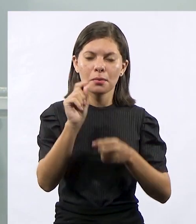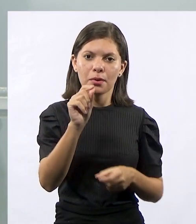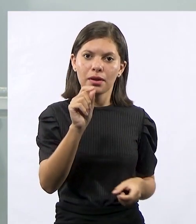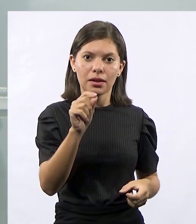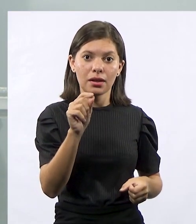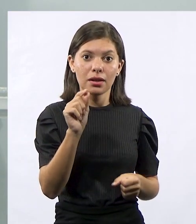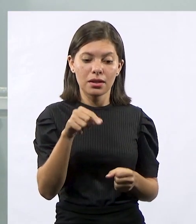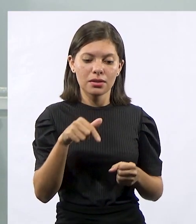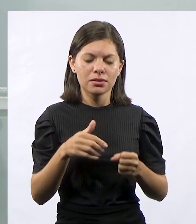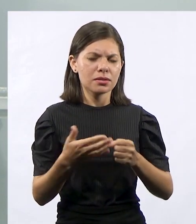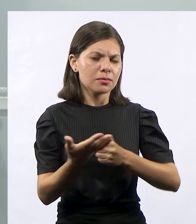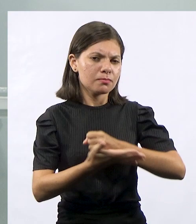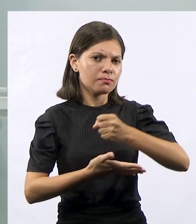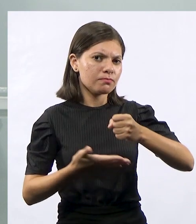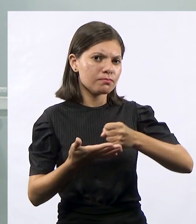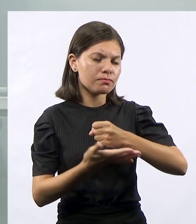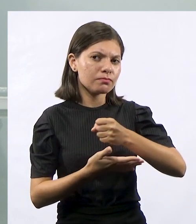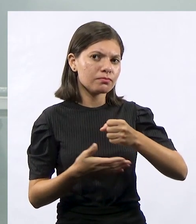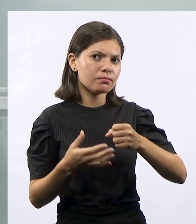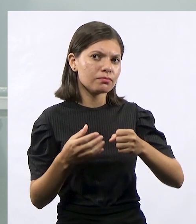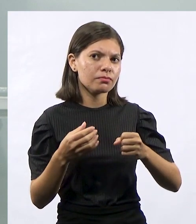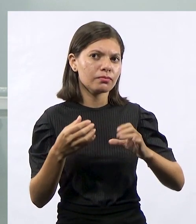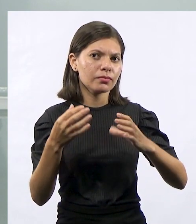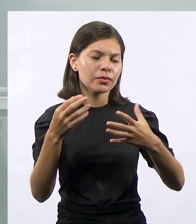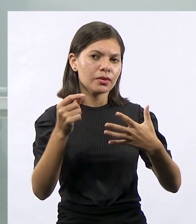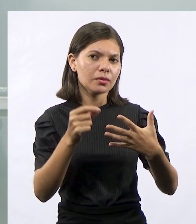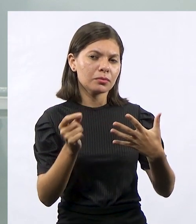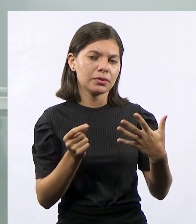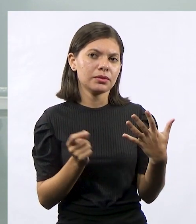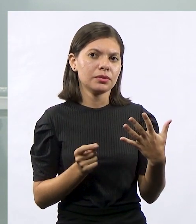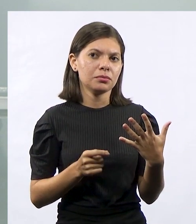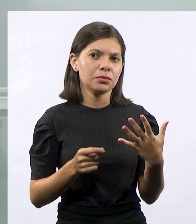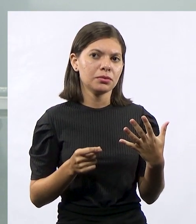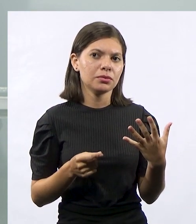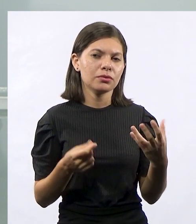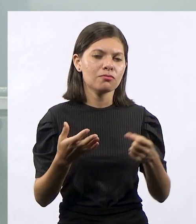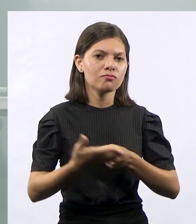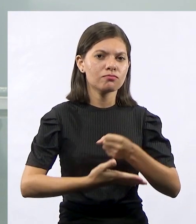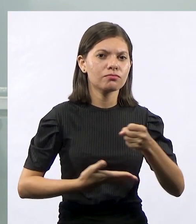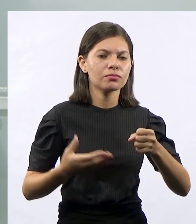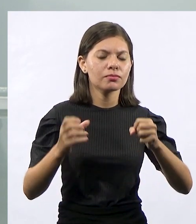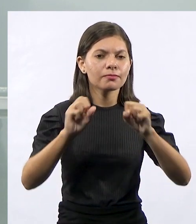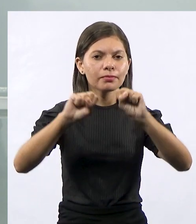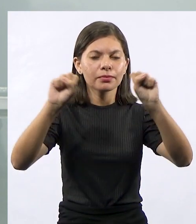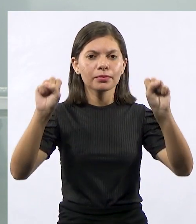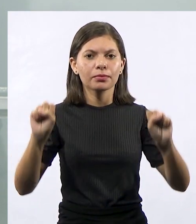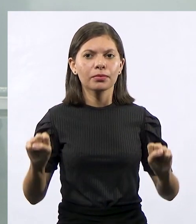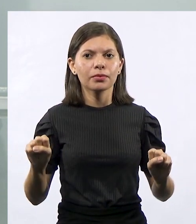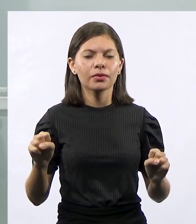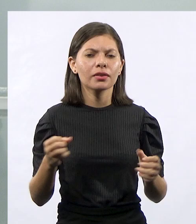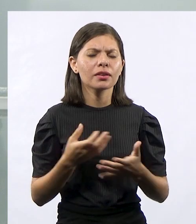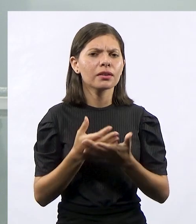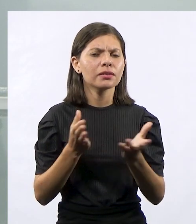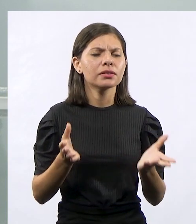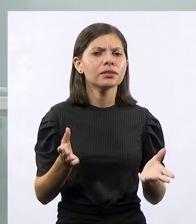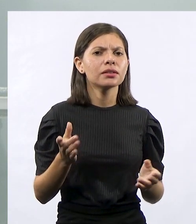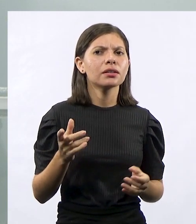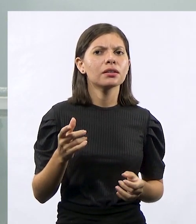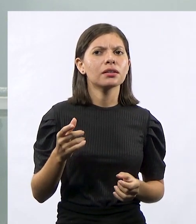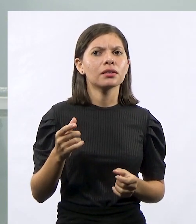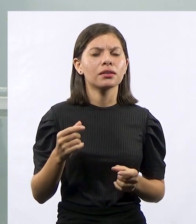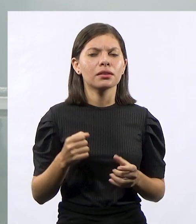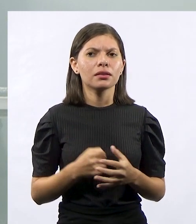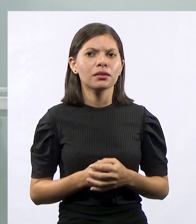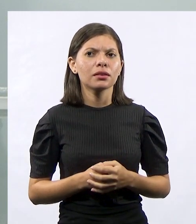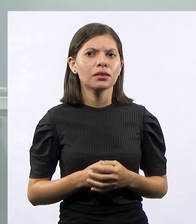precisa deixar claro que esses princípios, eles são fundantes de todo o sistema. Então, se